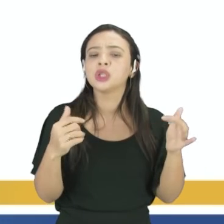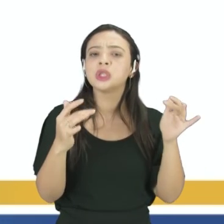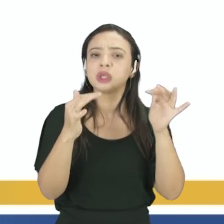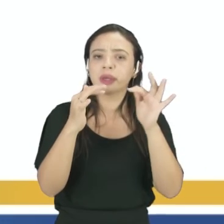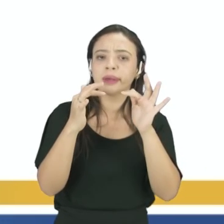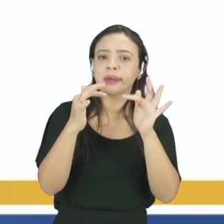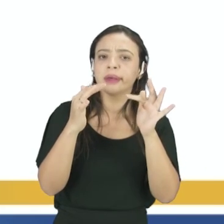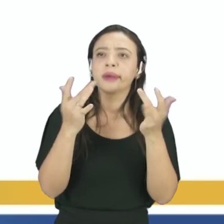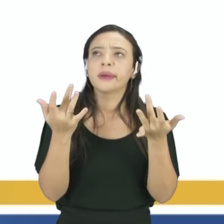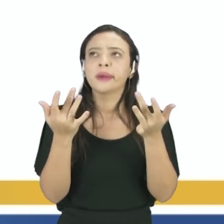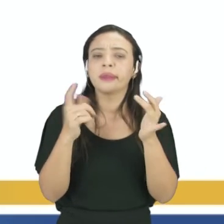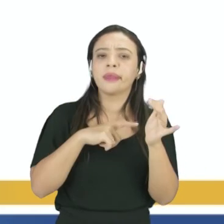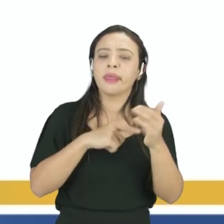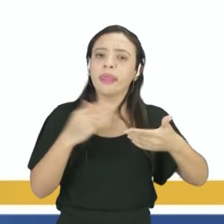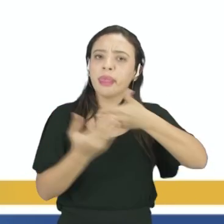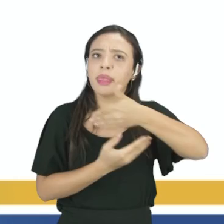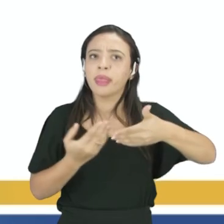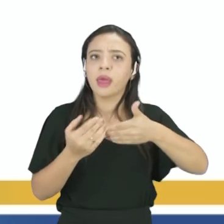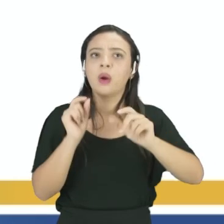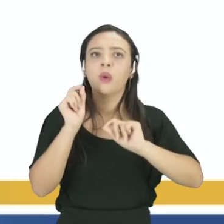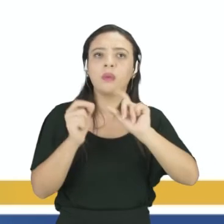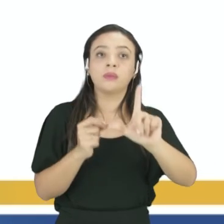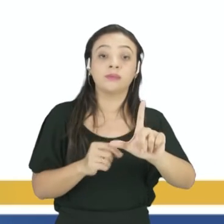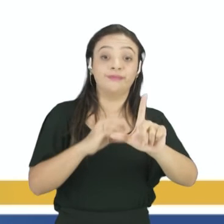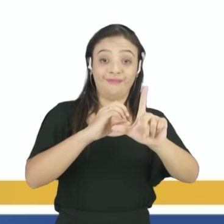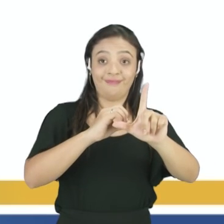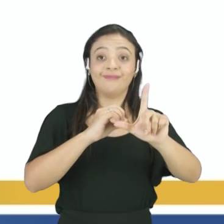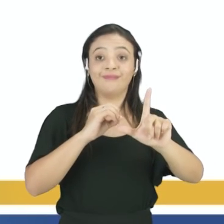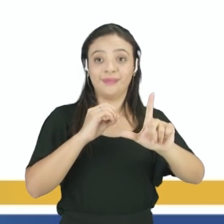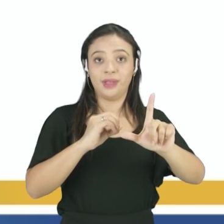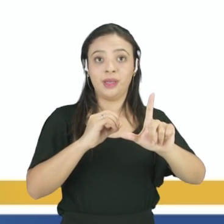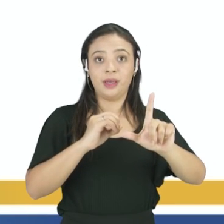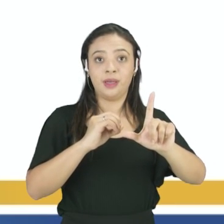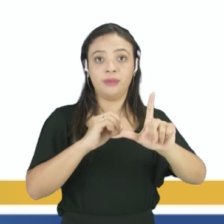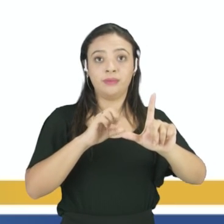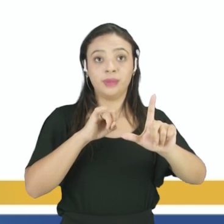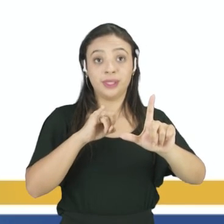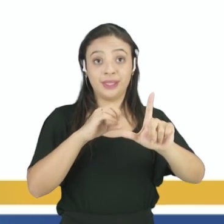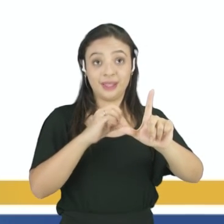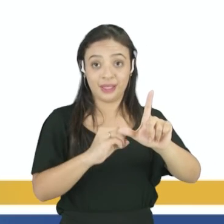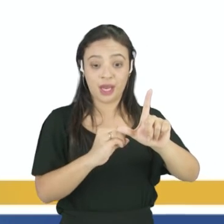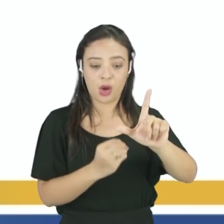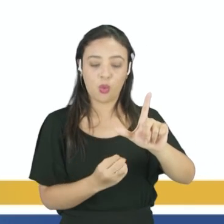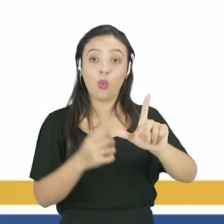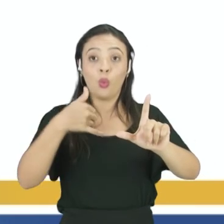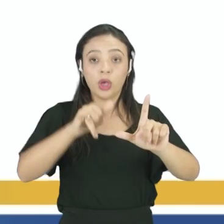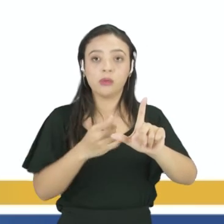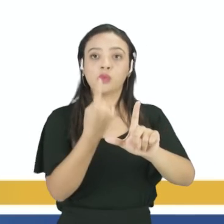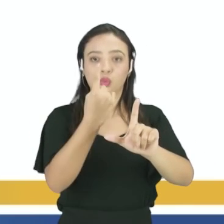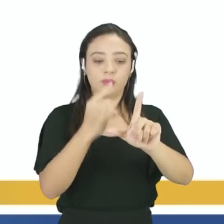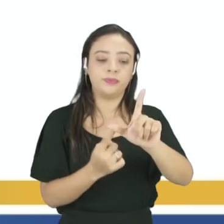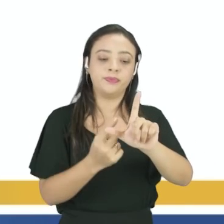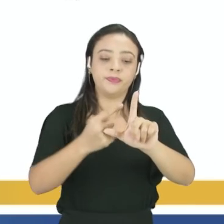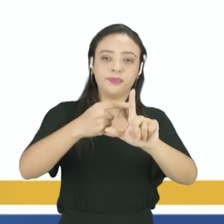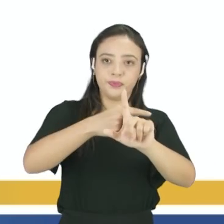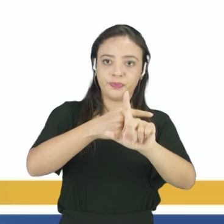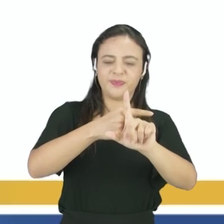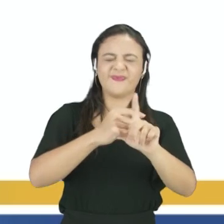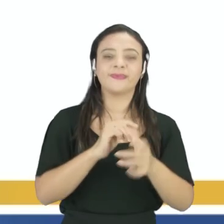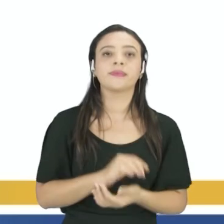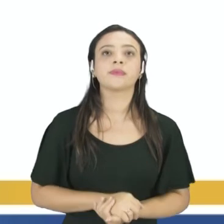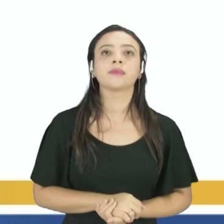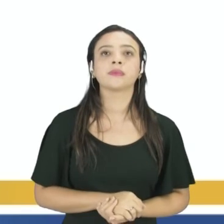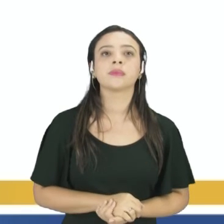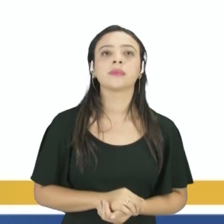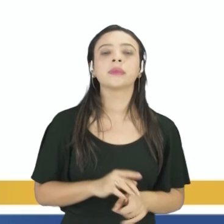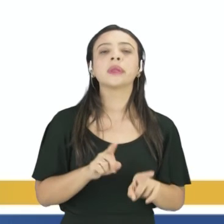Seria a coordenada 0. Então, quando x é igual a 0, o y é igual a 1. f de 0 é igual a 1. E qual